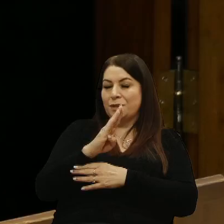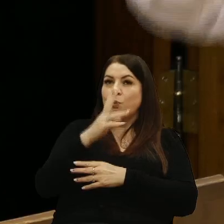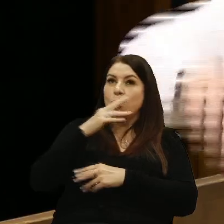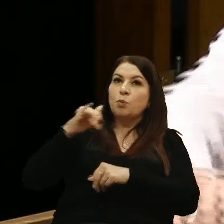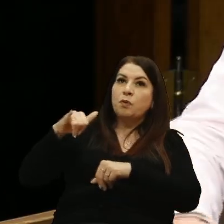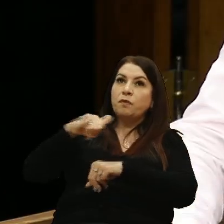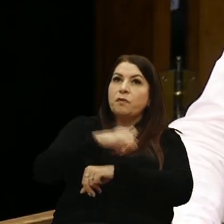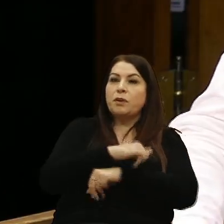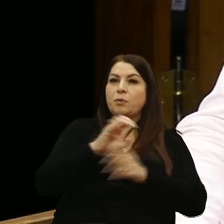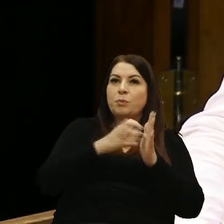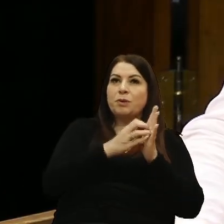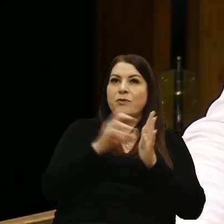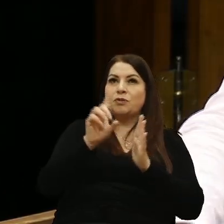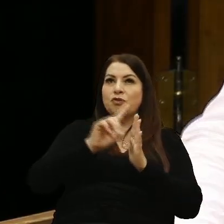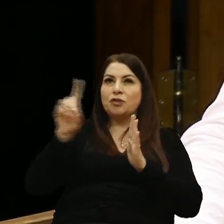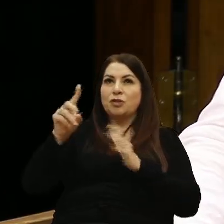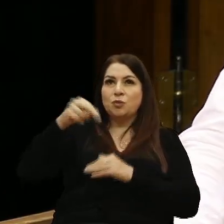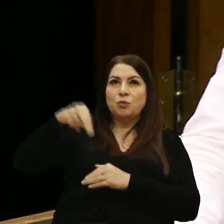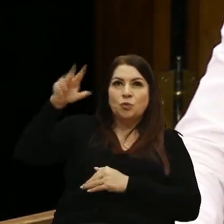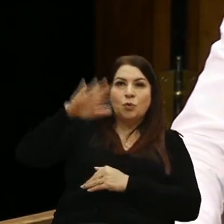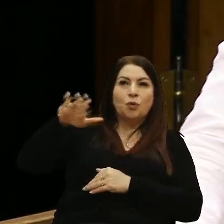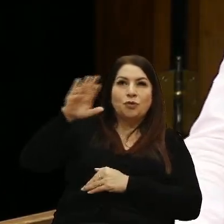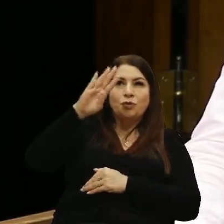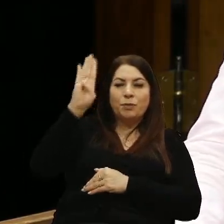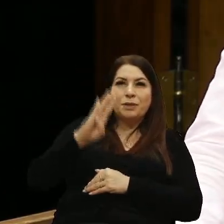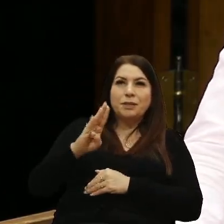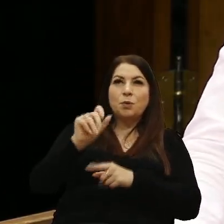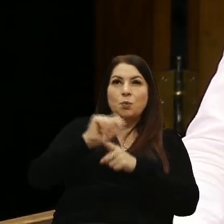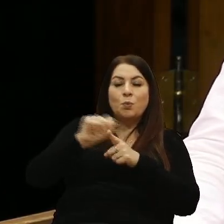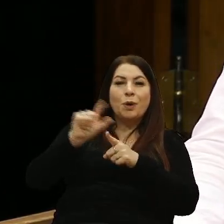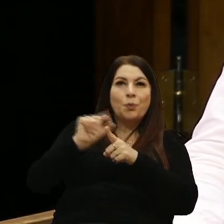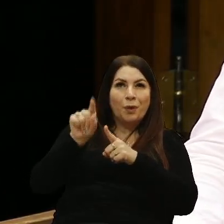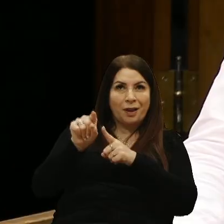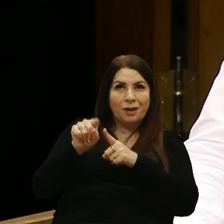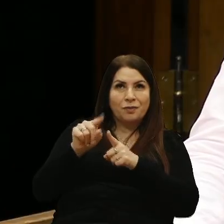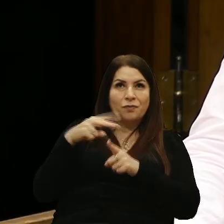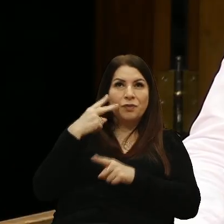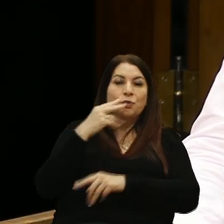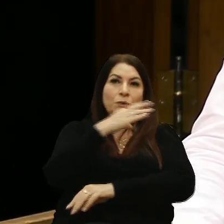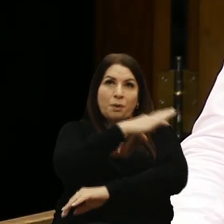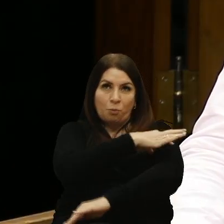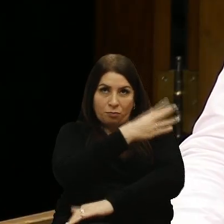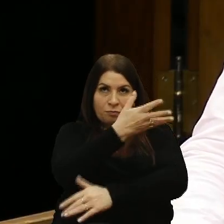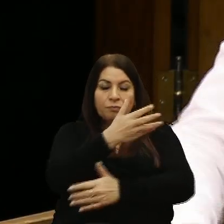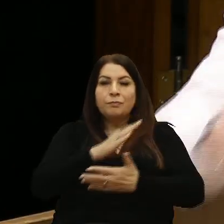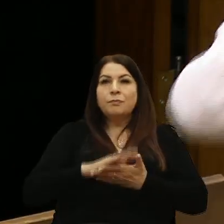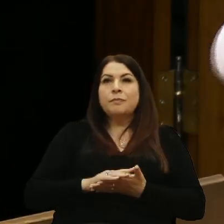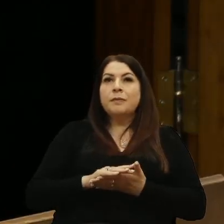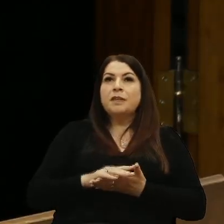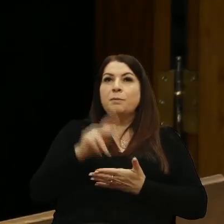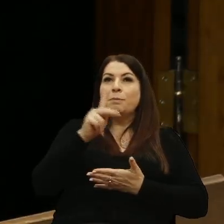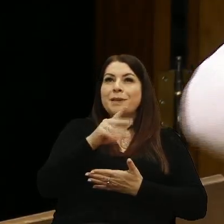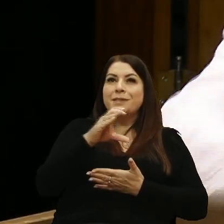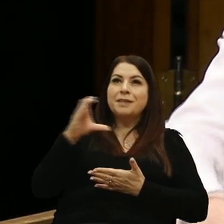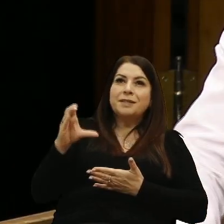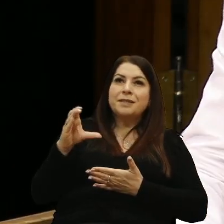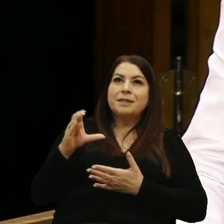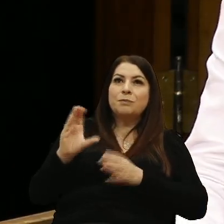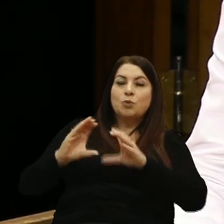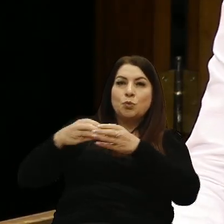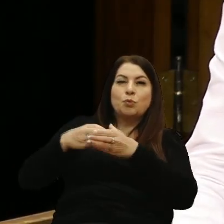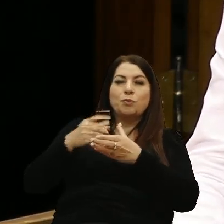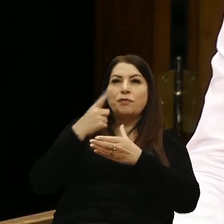dos partidos de direita do norte do Brasil, que eram alugados, vereador Ramon, para o PCC e para o Comando